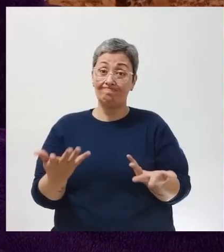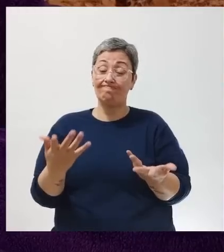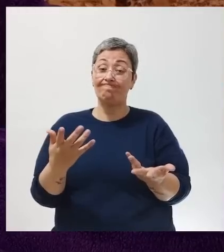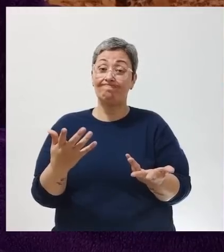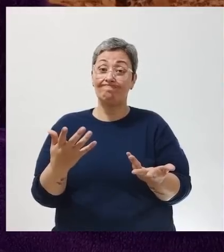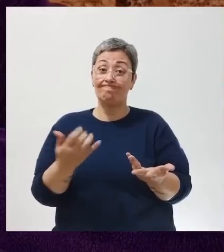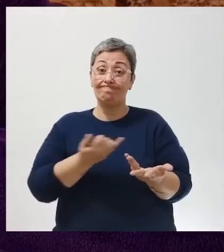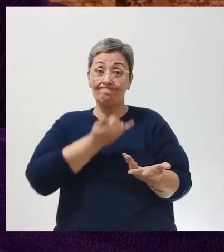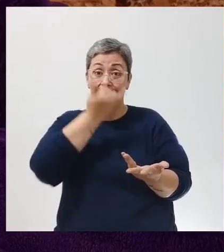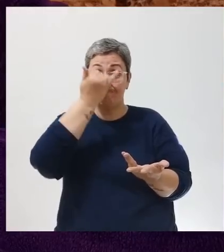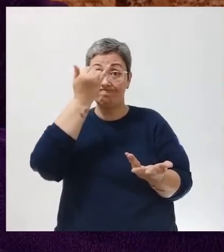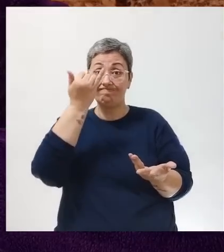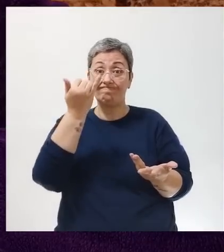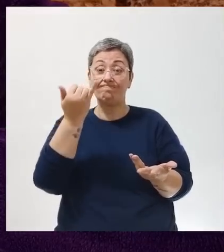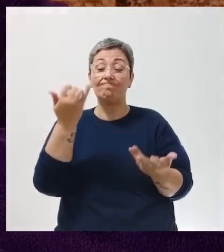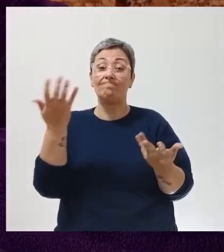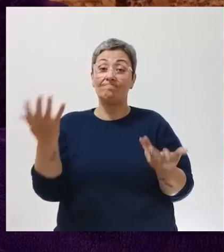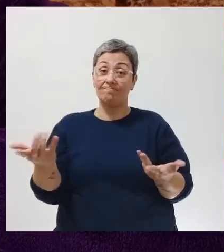mesmo?